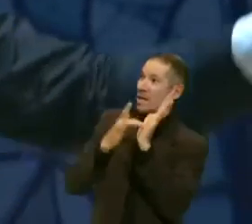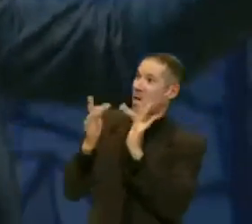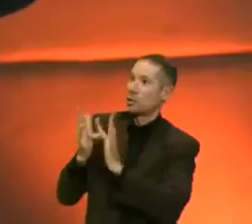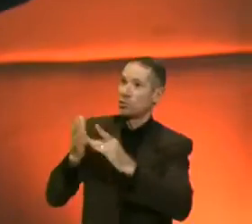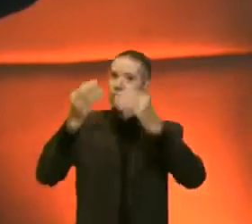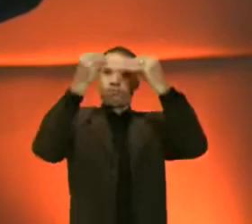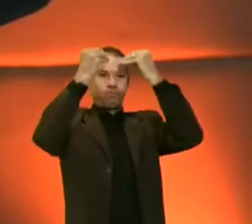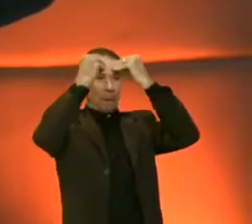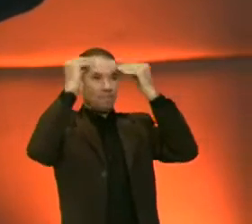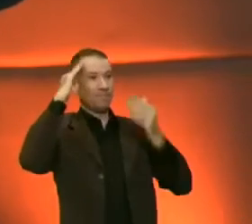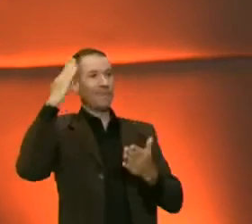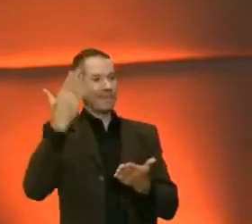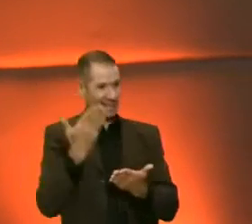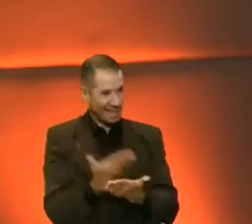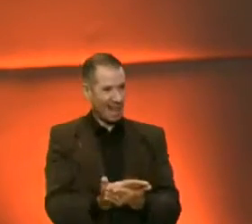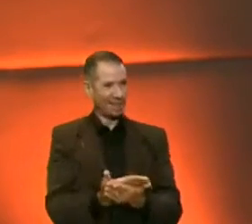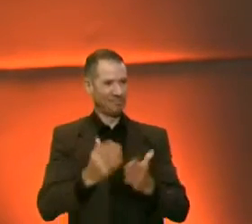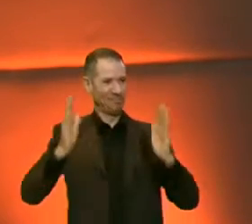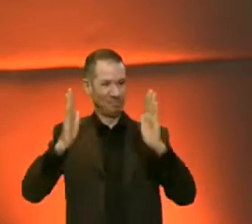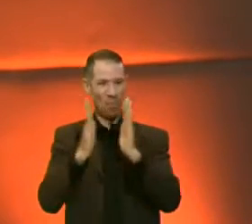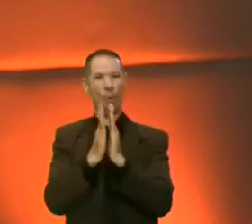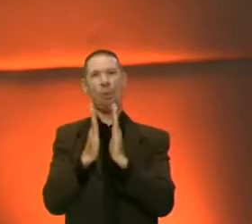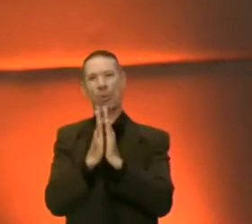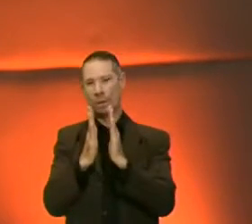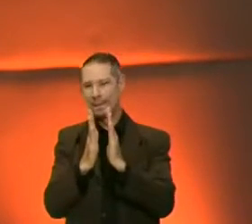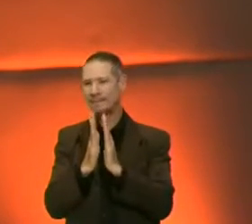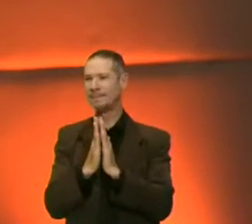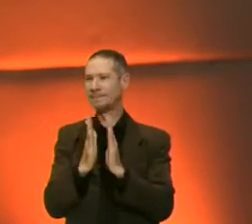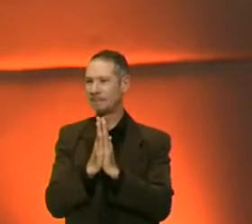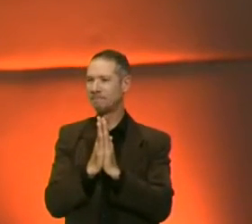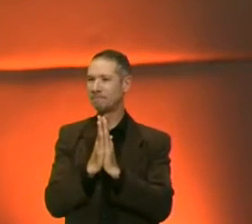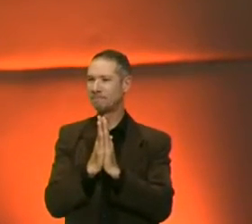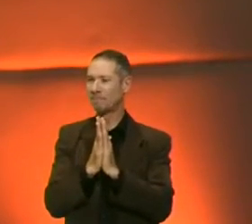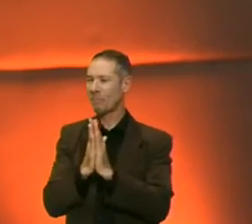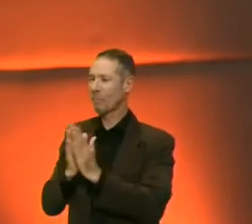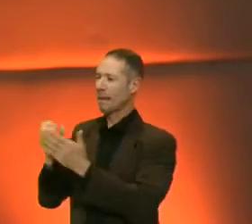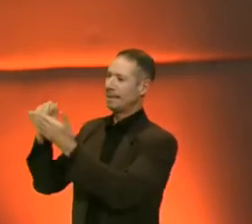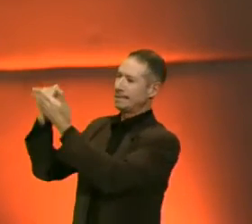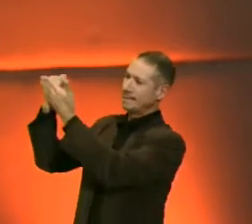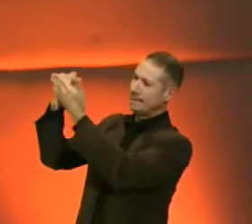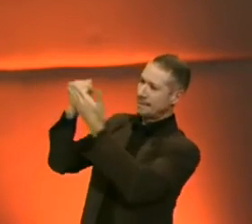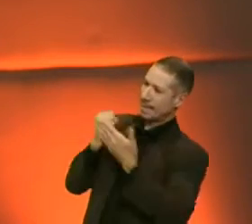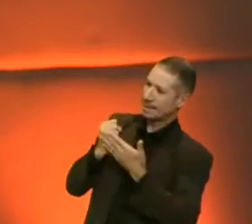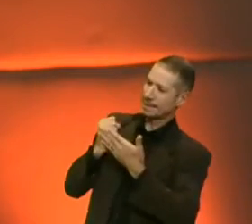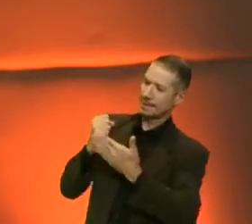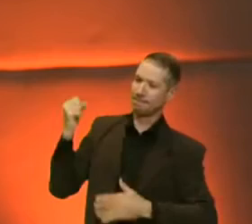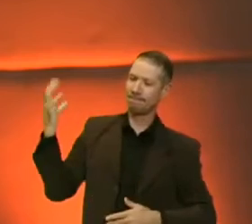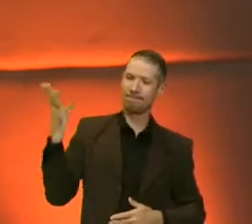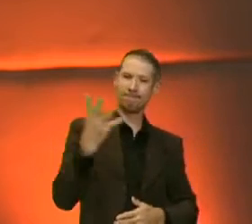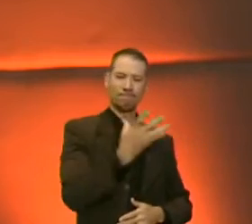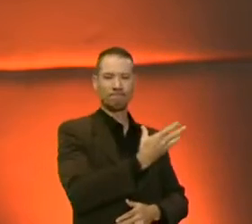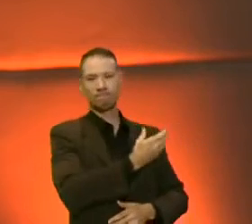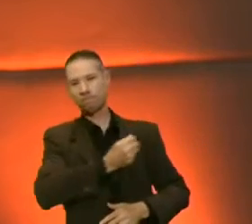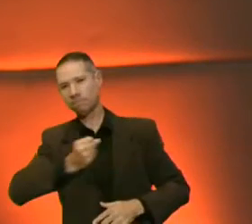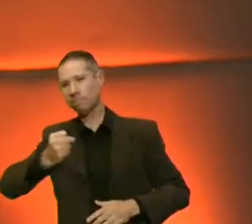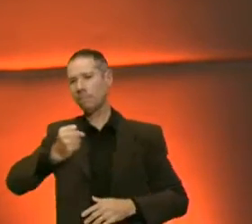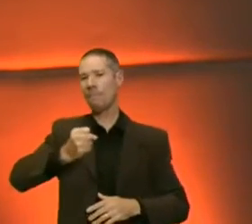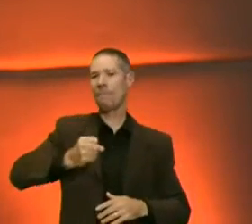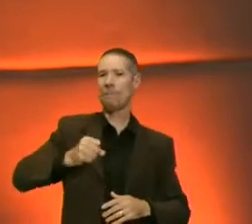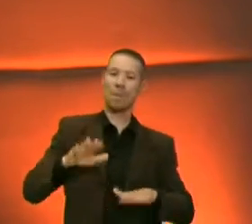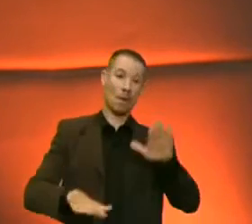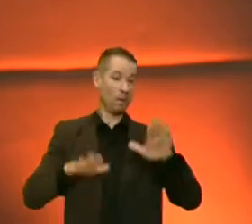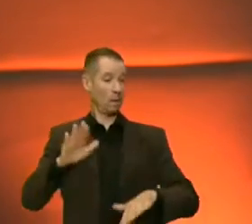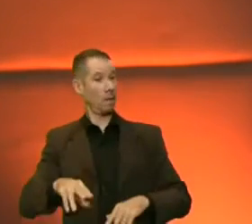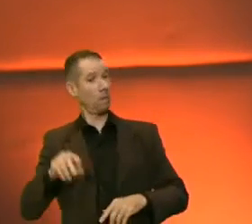Eu creio, a oração traz salvação.